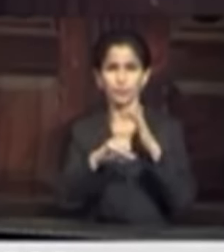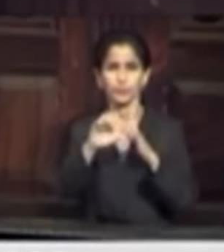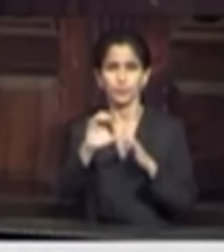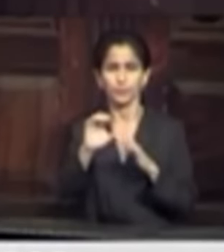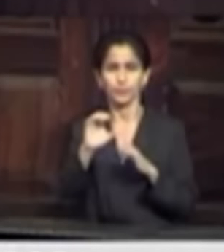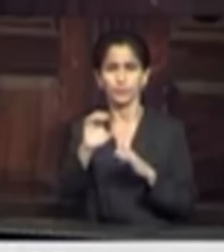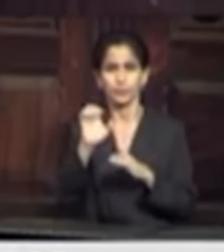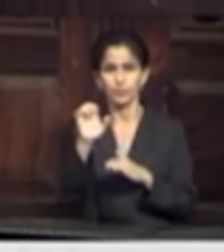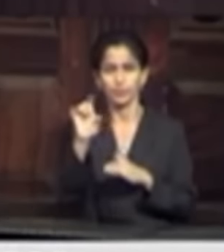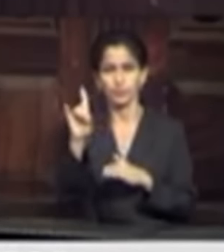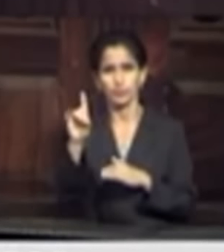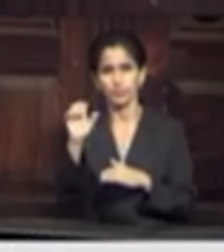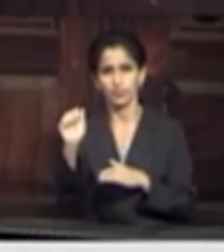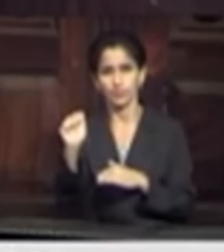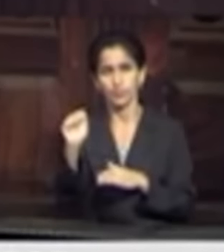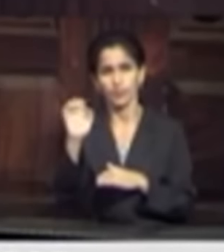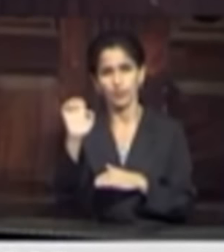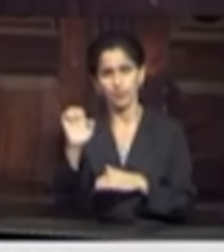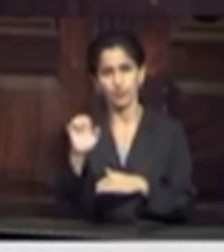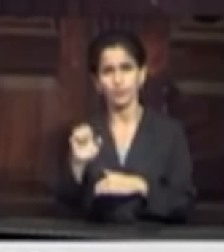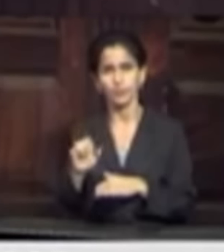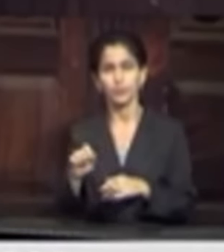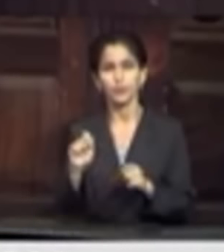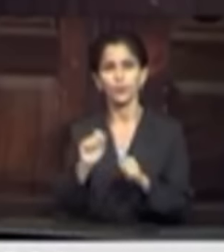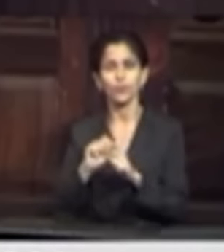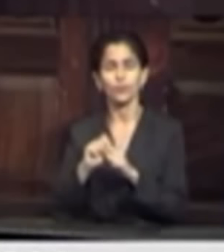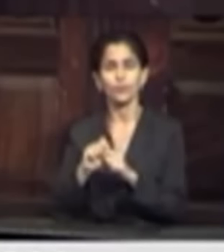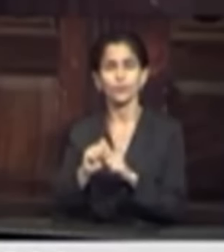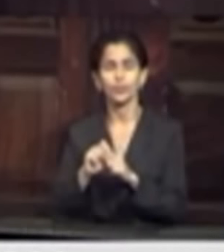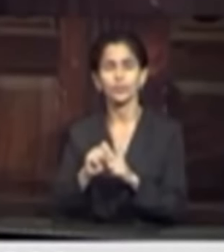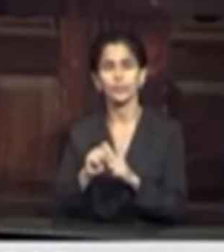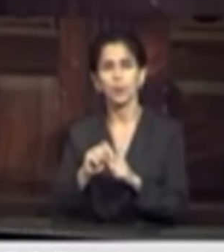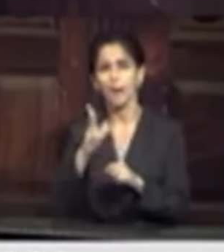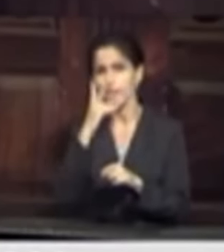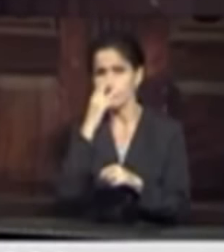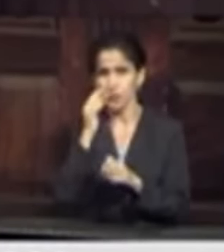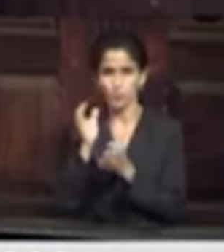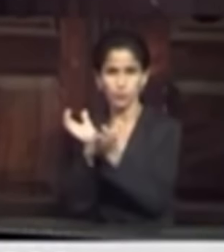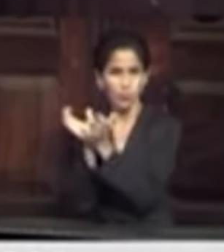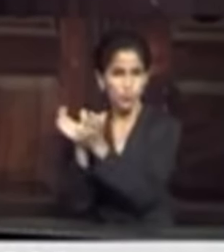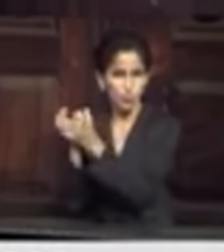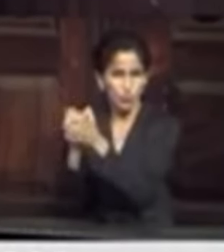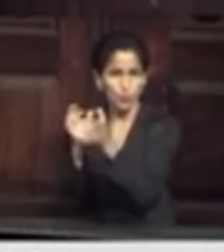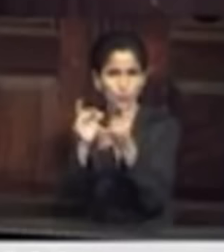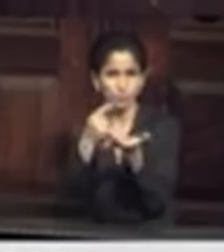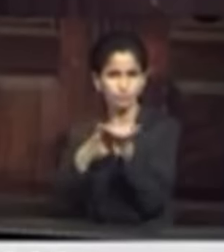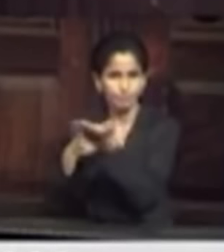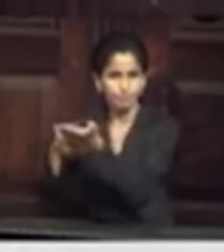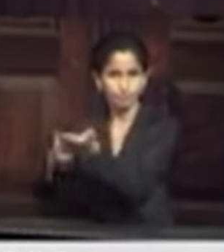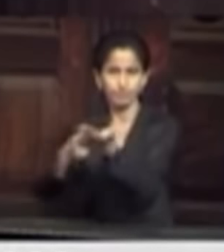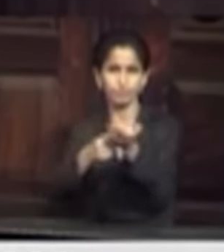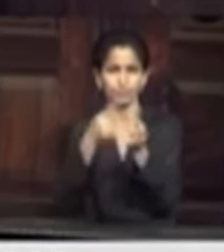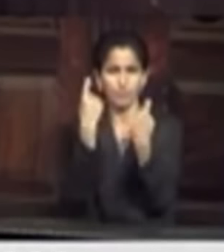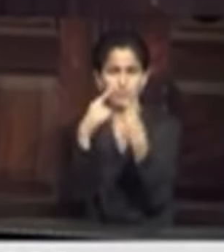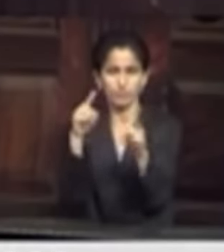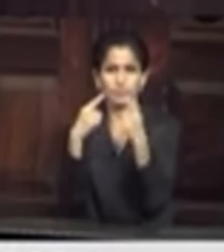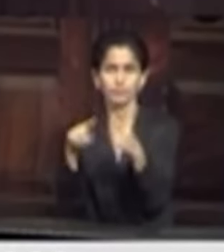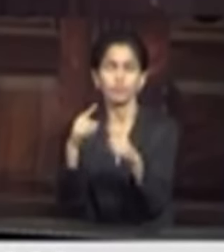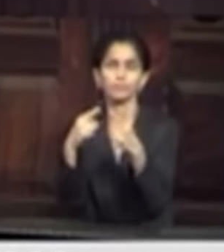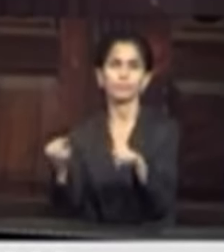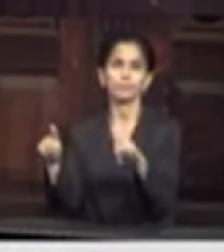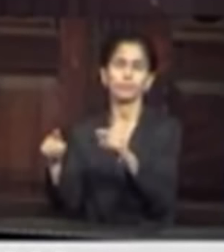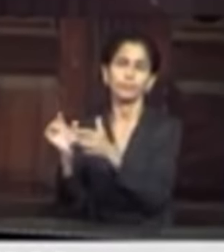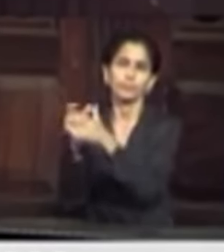está sendo levado a efeito por uma espécie de organização criminosa. E esta